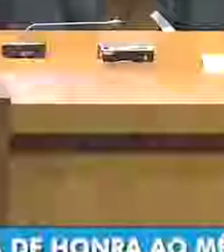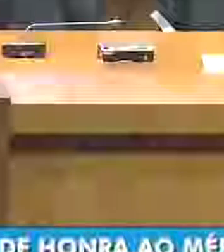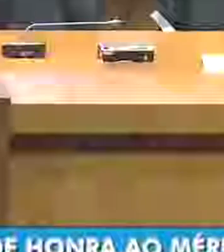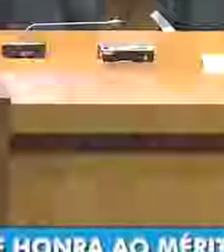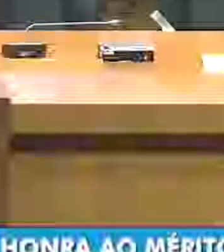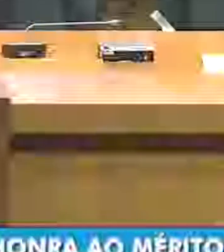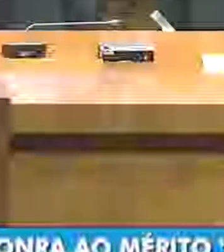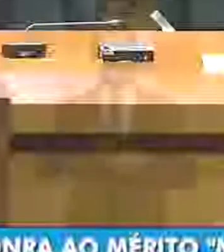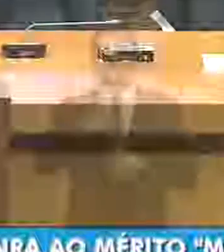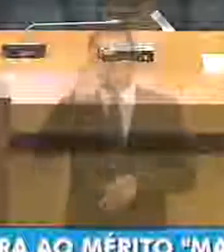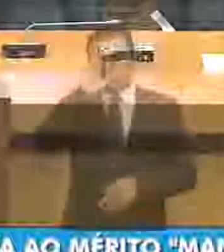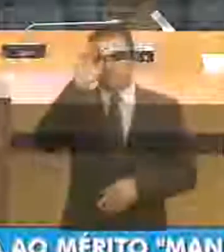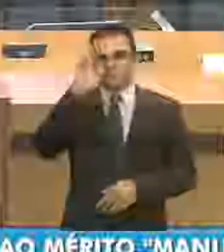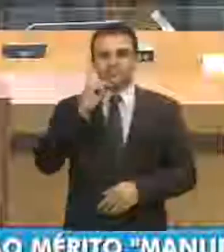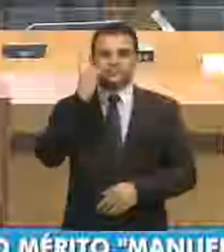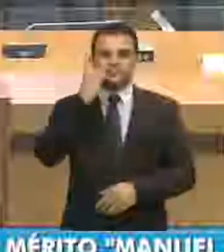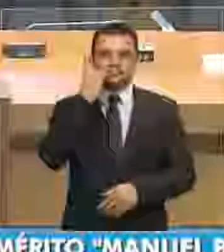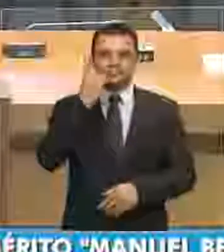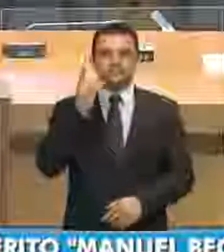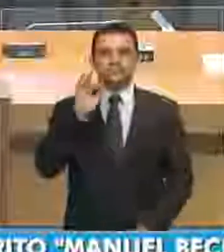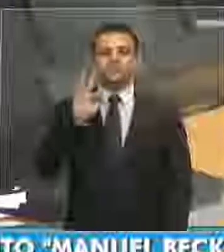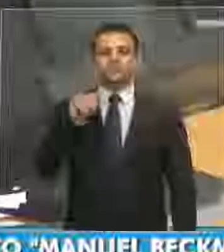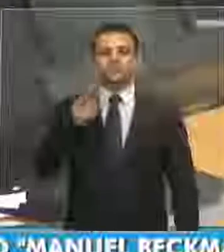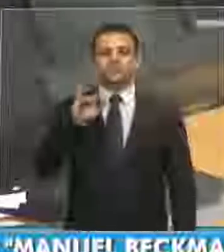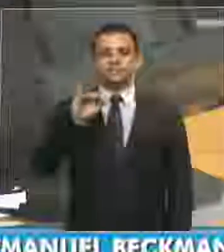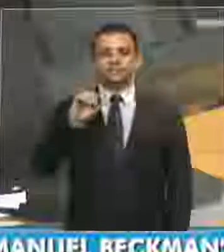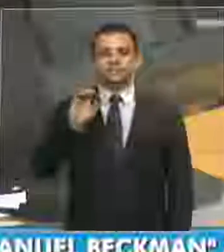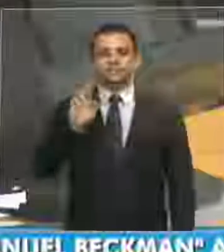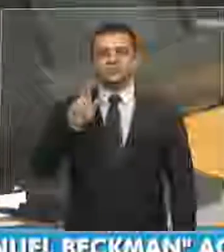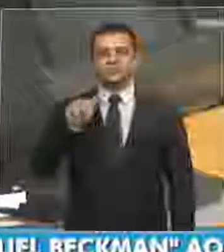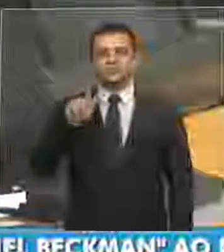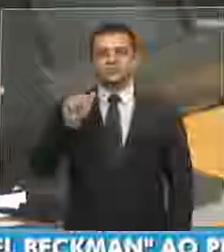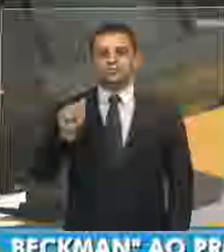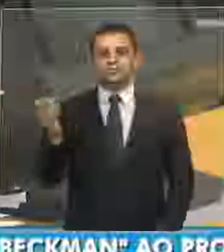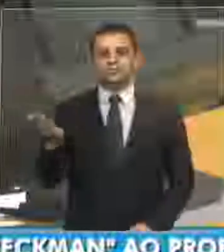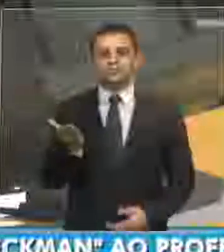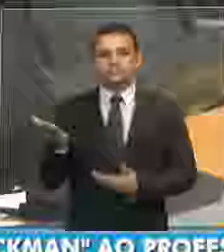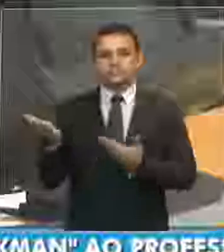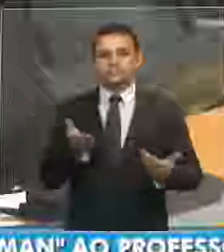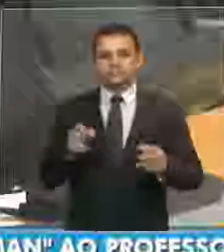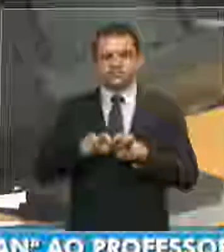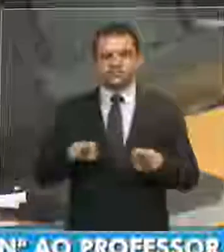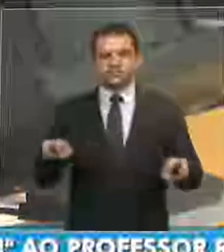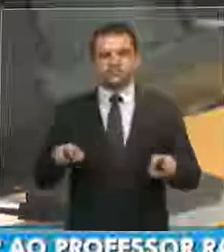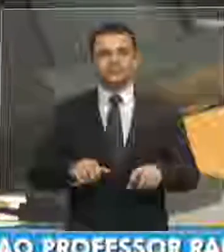Convido o excelentíssimo senhor deputado Fábio Braga para compor a mesa.